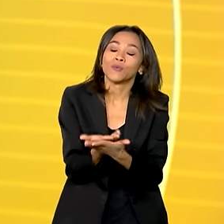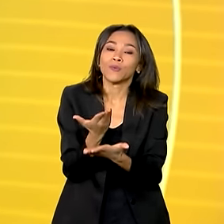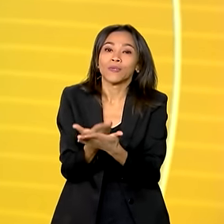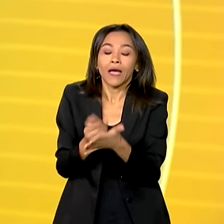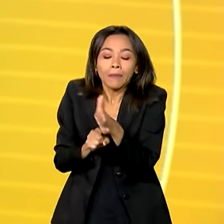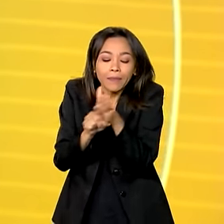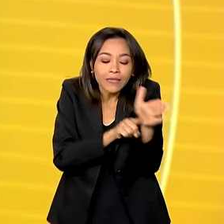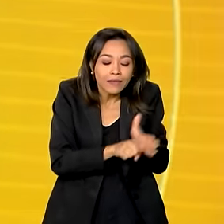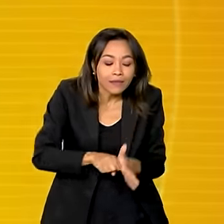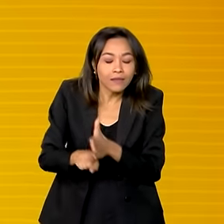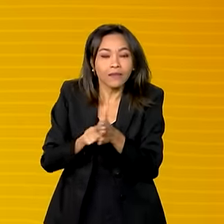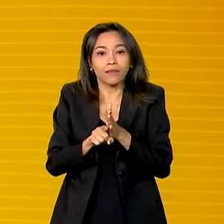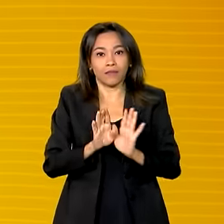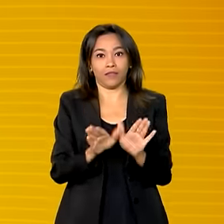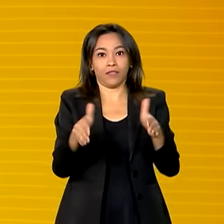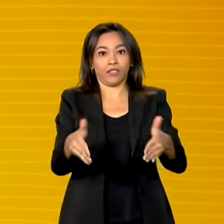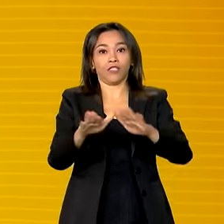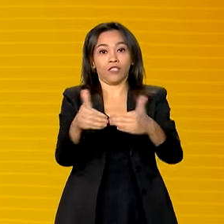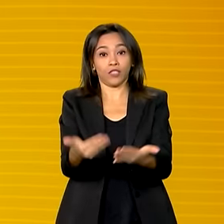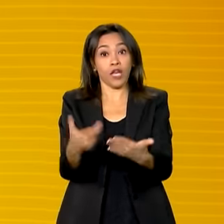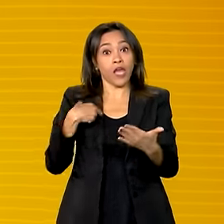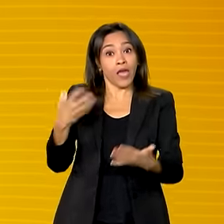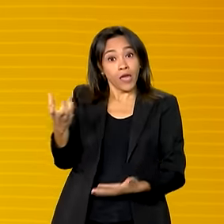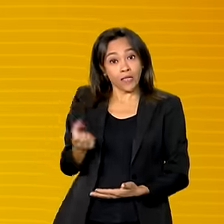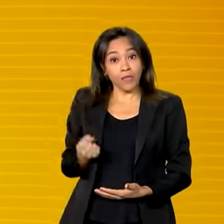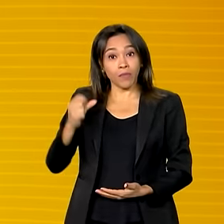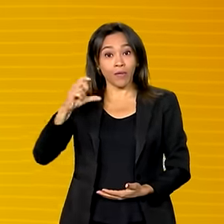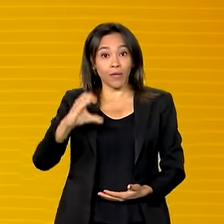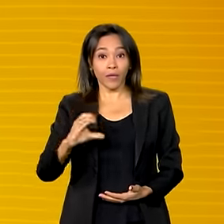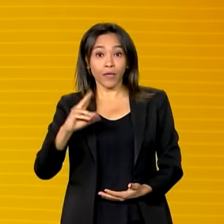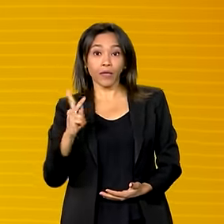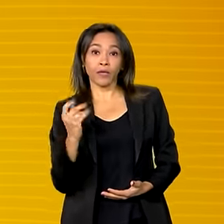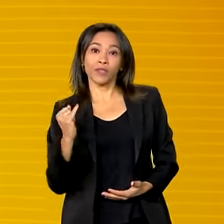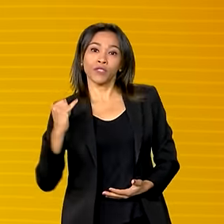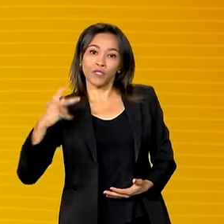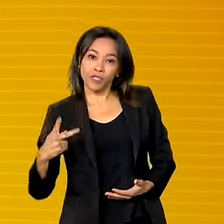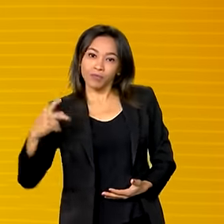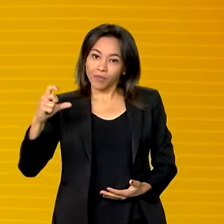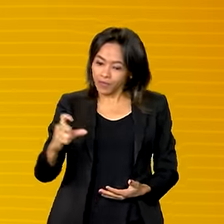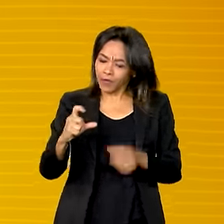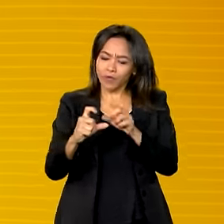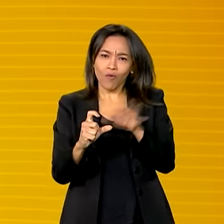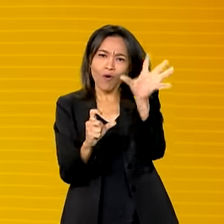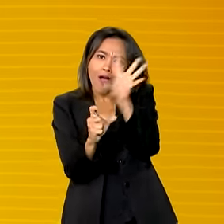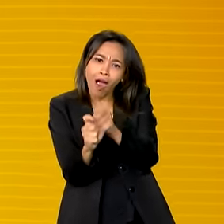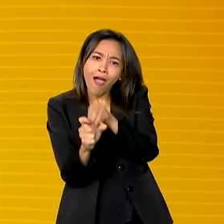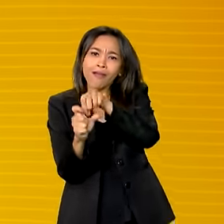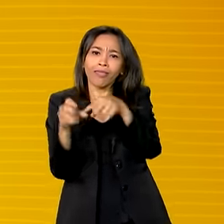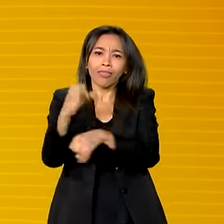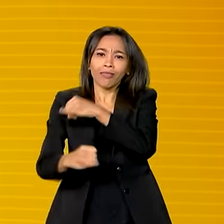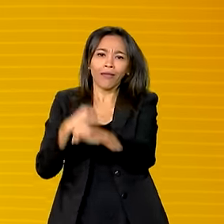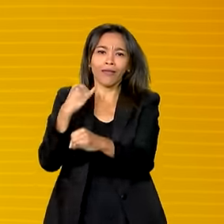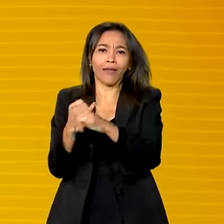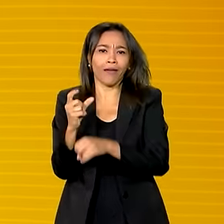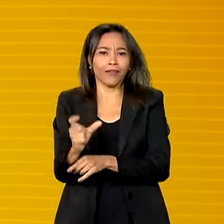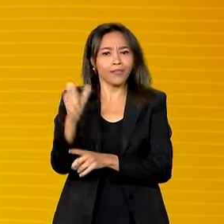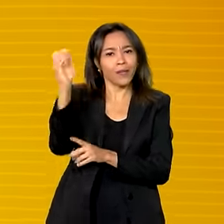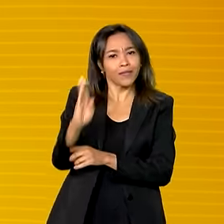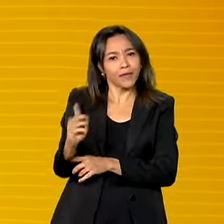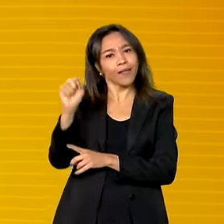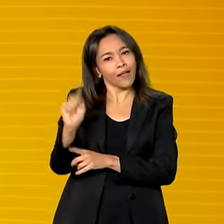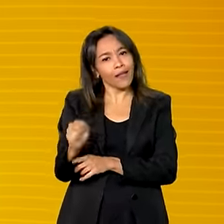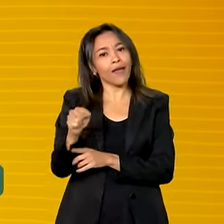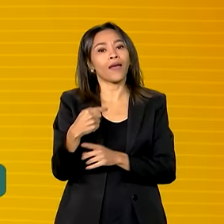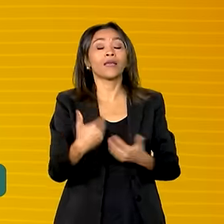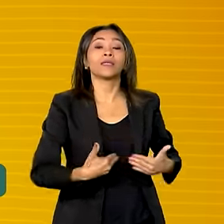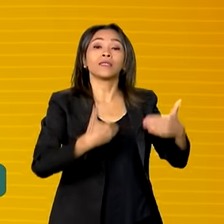pesquisas escolares. Eles receberam chips da internet com um pacote de dados do programa Internet Brasil do Ministério